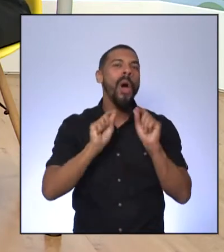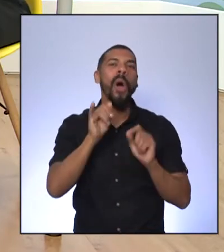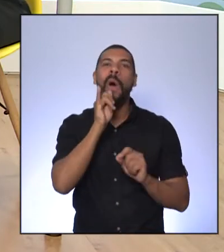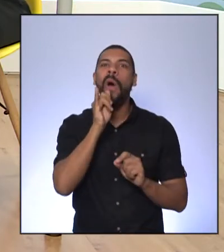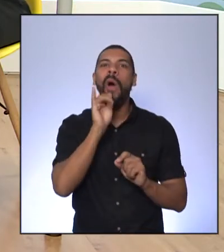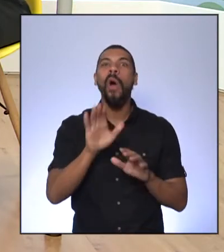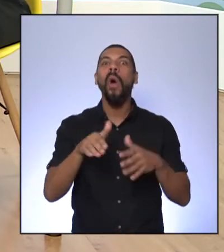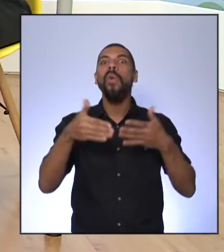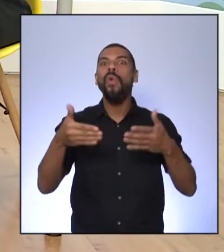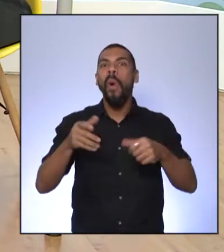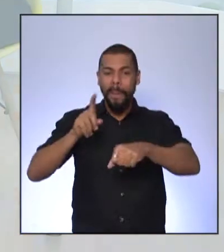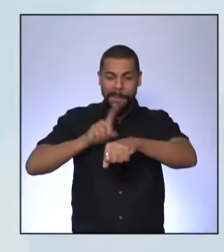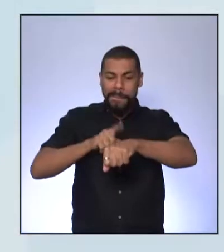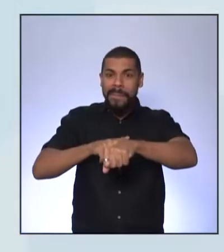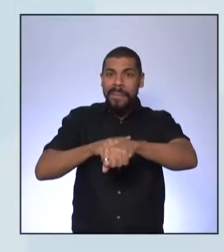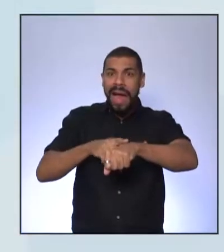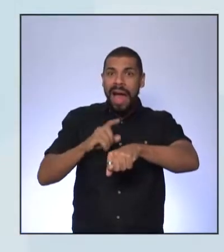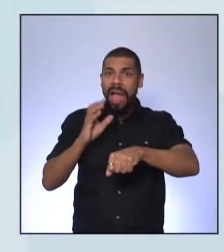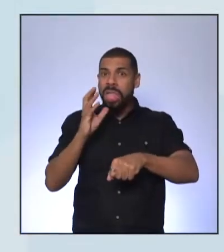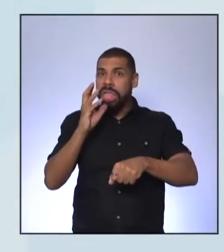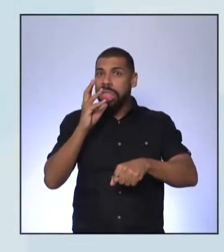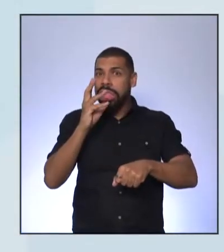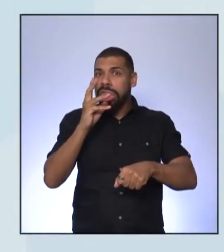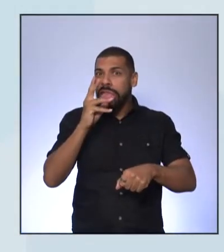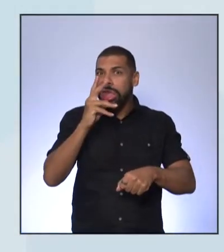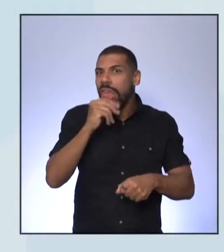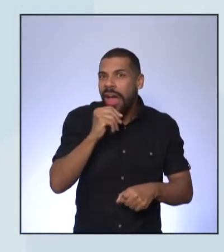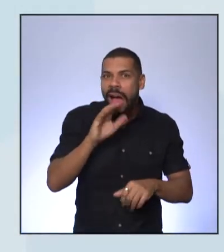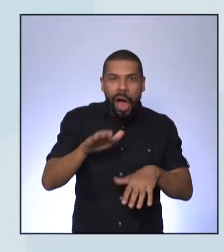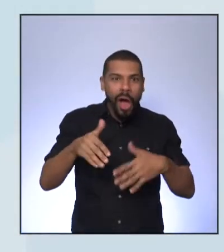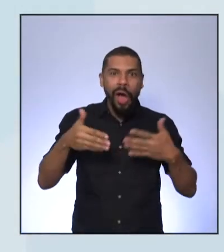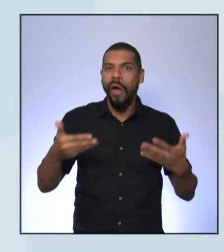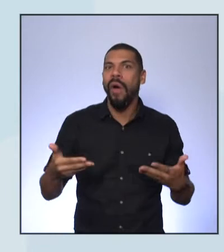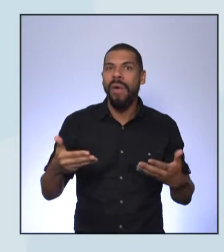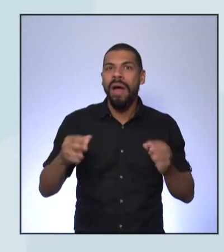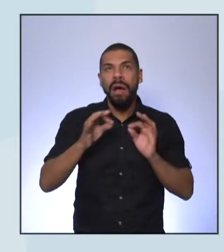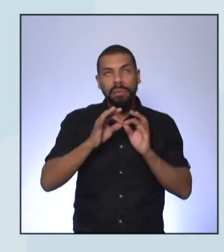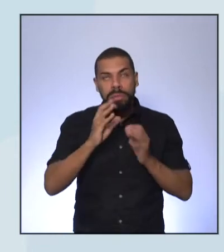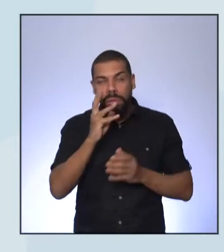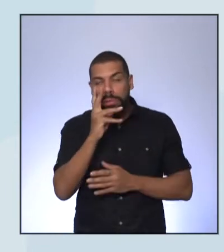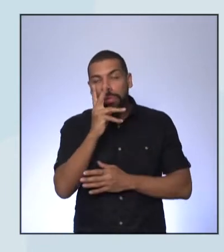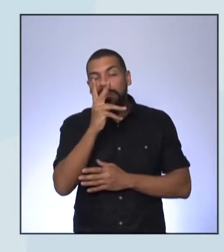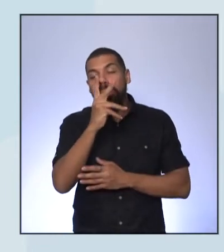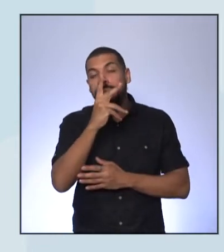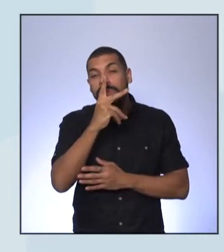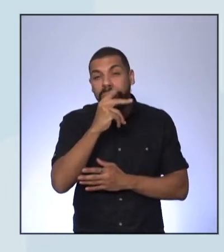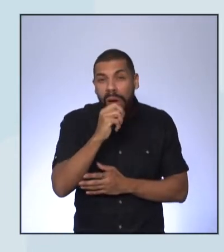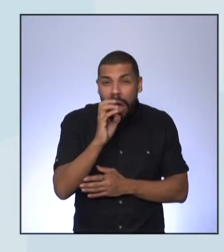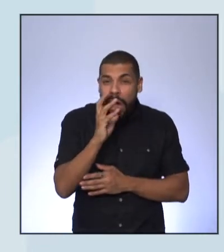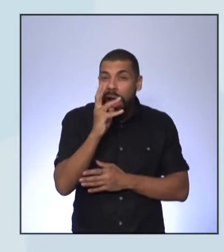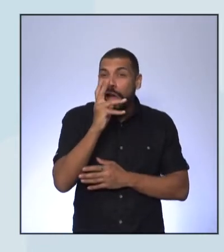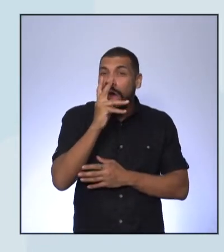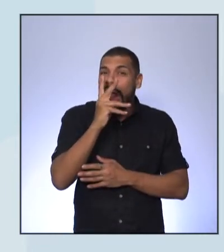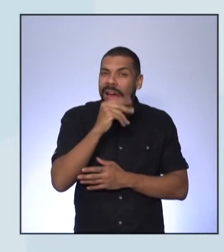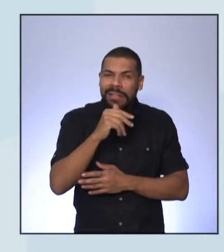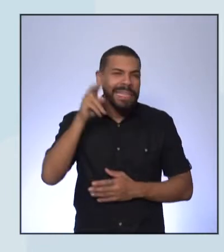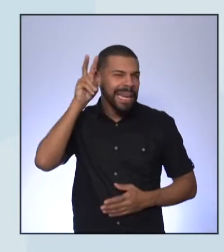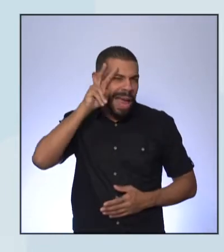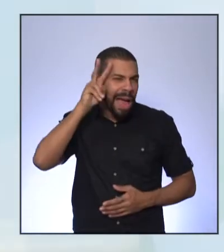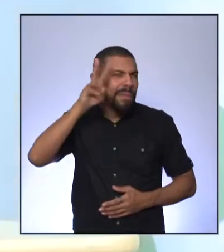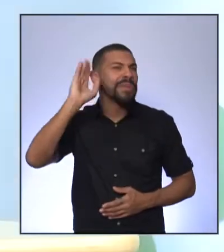levará mais tempo para terminar? Quer dizer o quê? A reação que vai ser mais longa, que vai demorar mais. Lembra que a